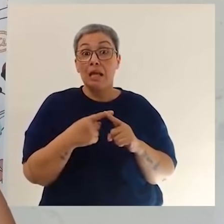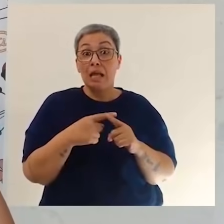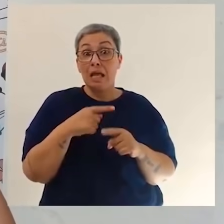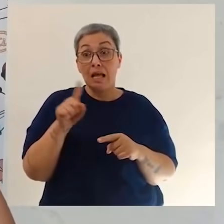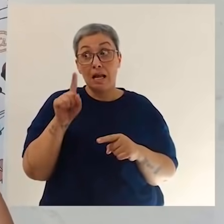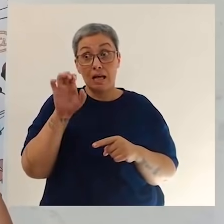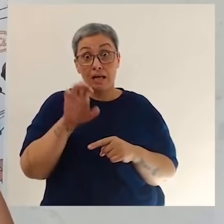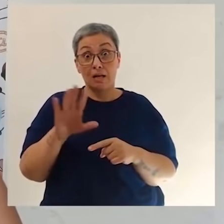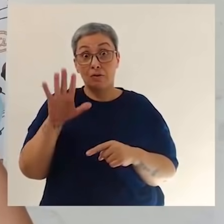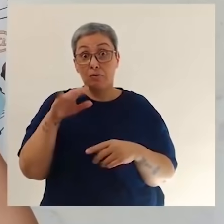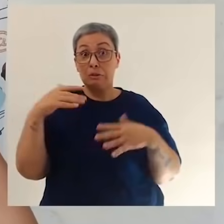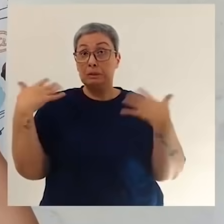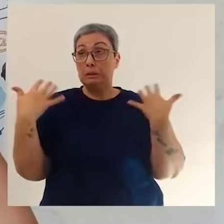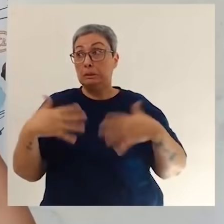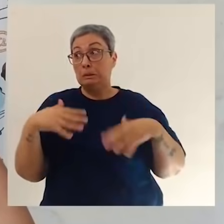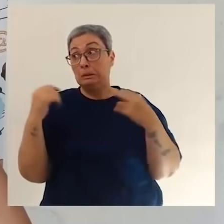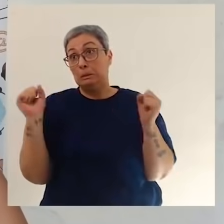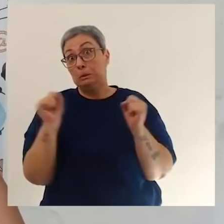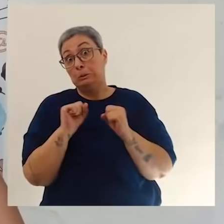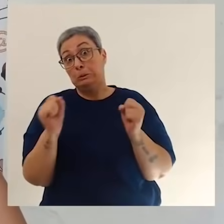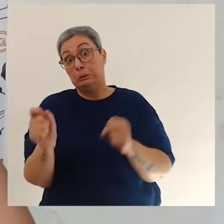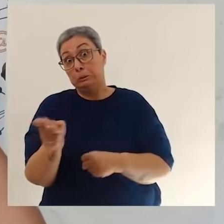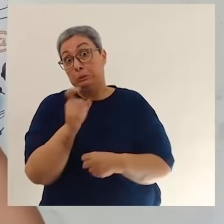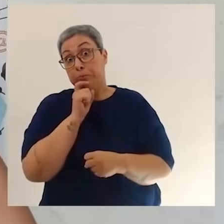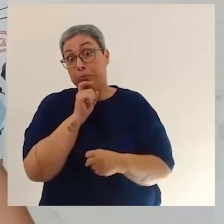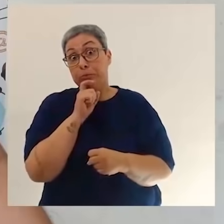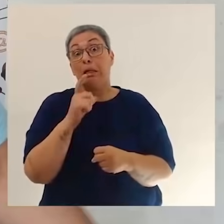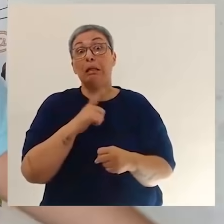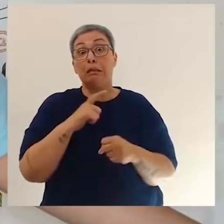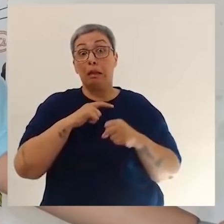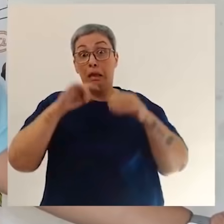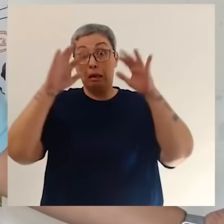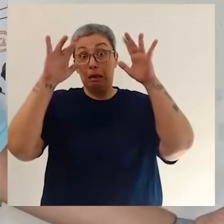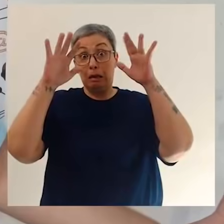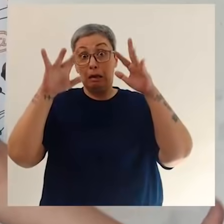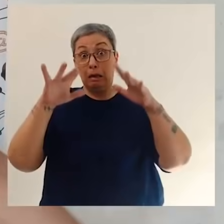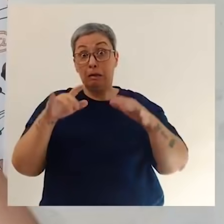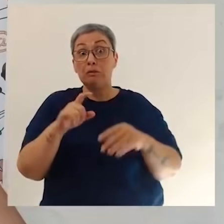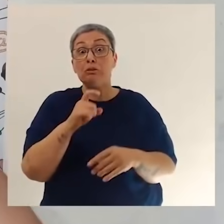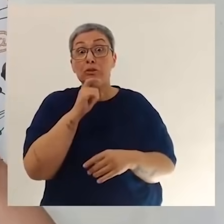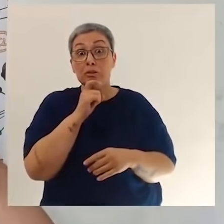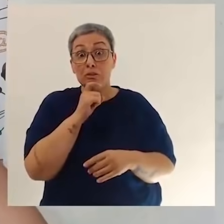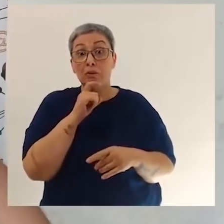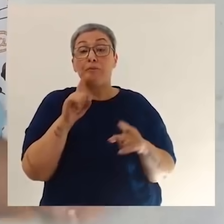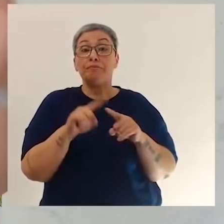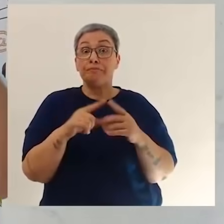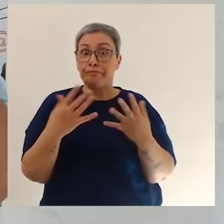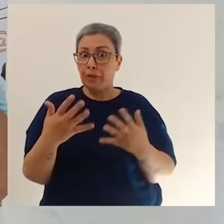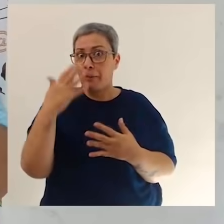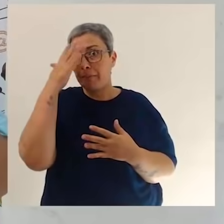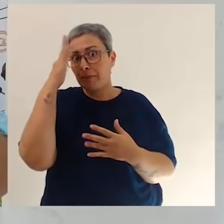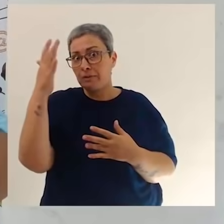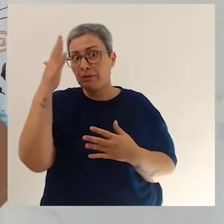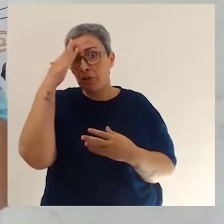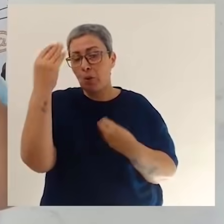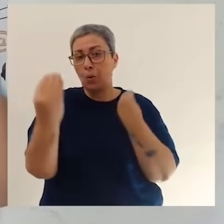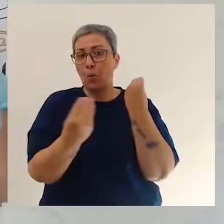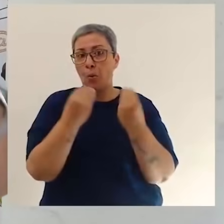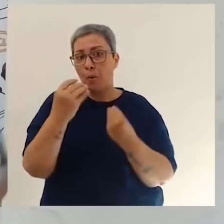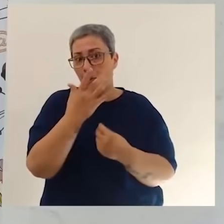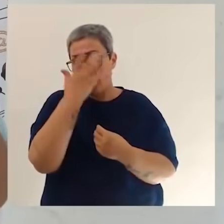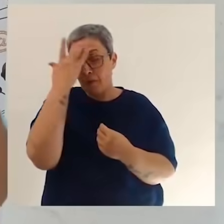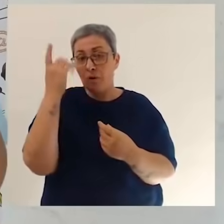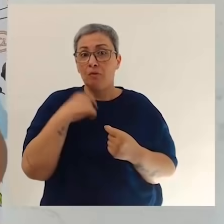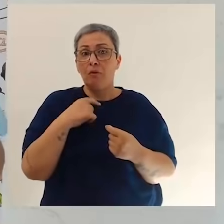Porque lá na Europa faz muito frio, lá chega a nevar. Então você imagina como